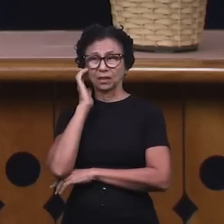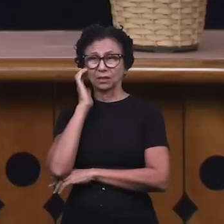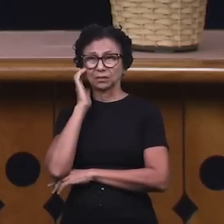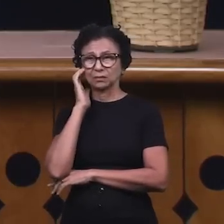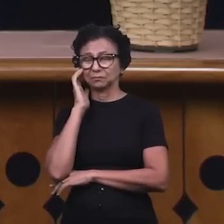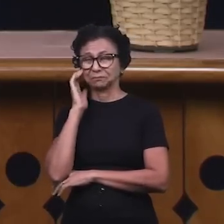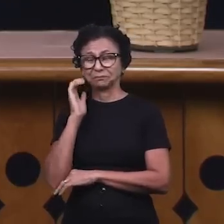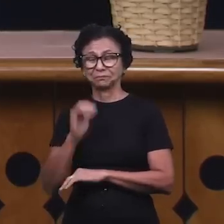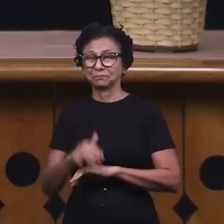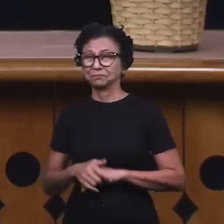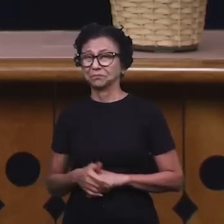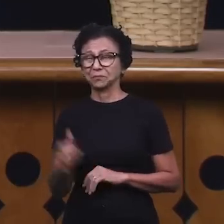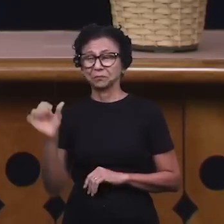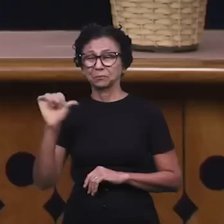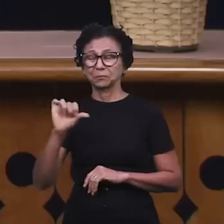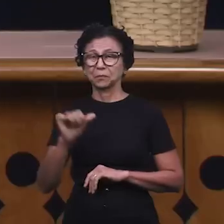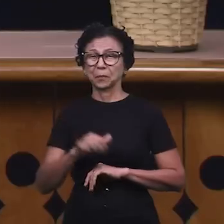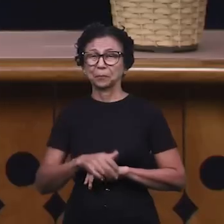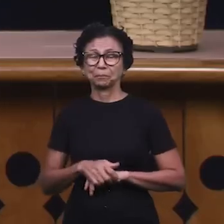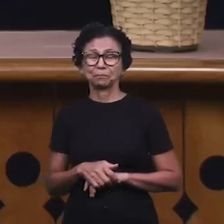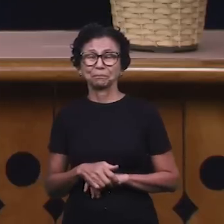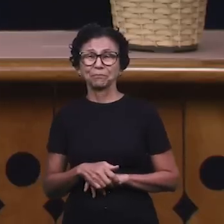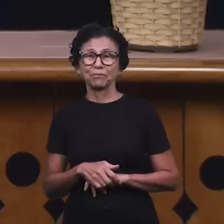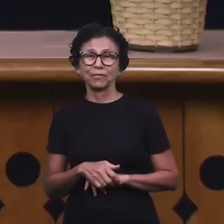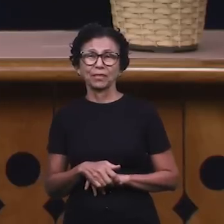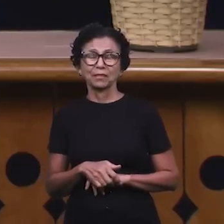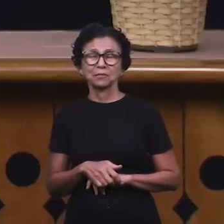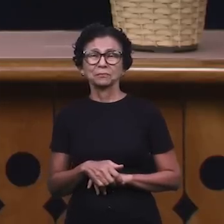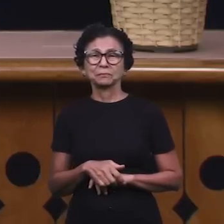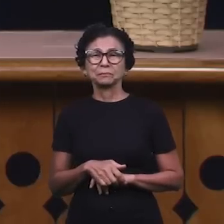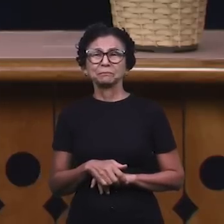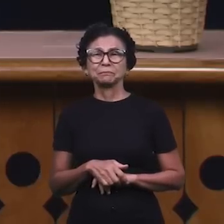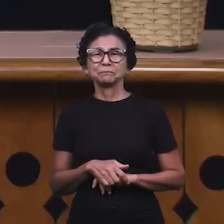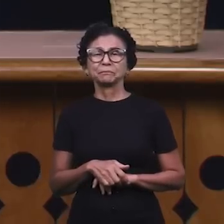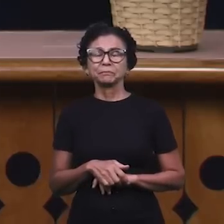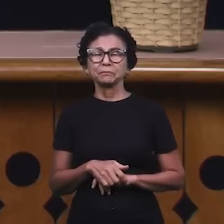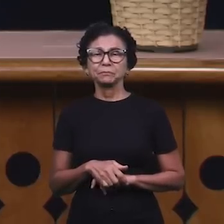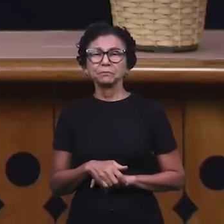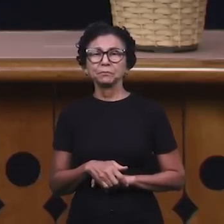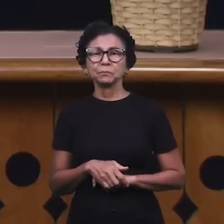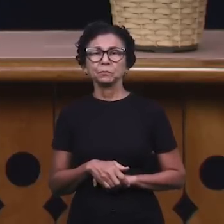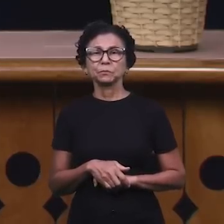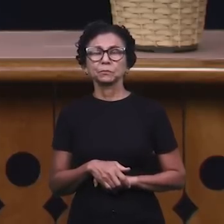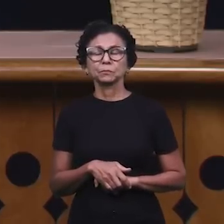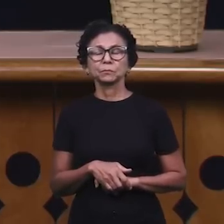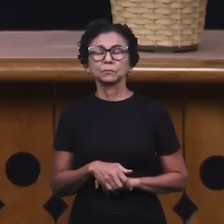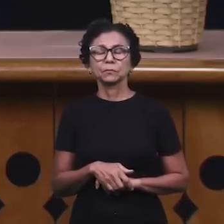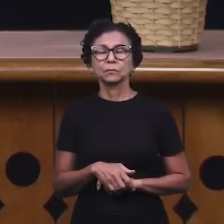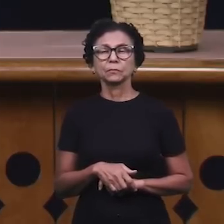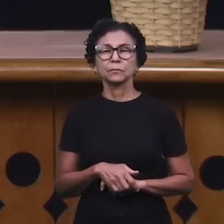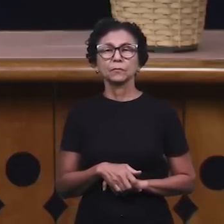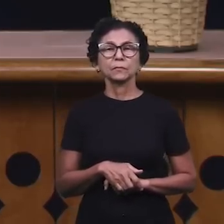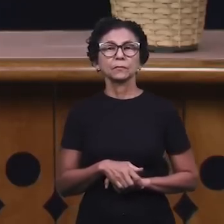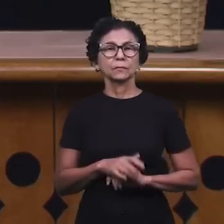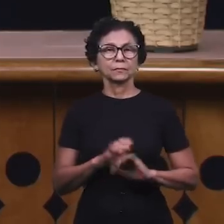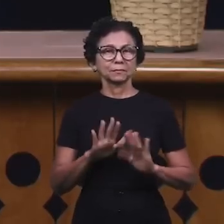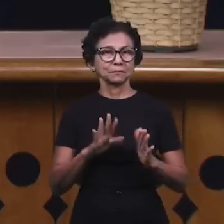indigno dentre os homens. Jesus chega na entrada